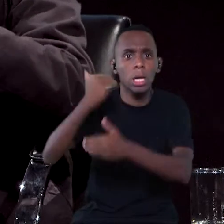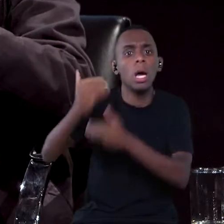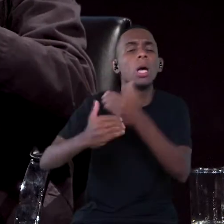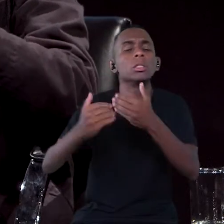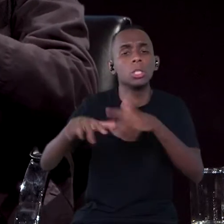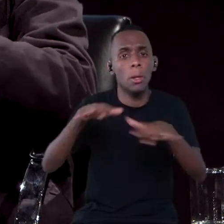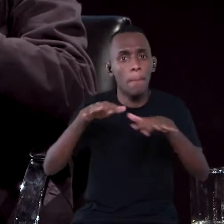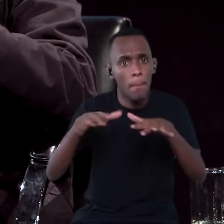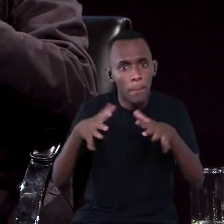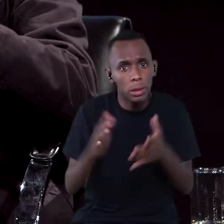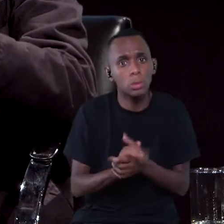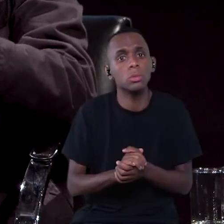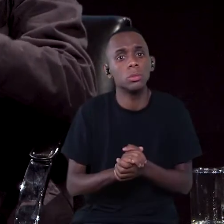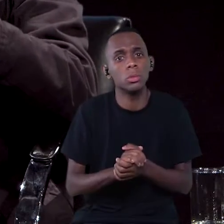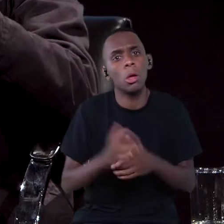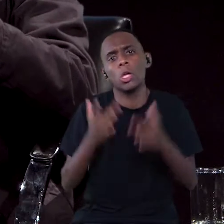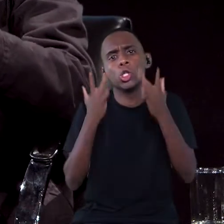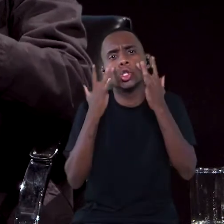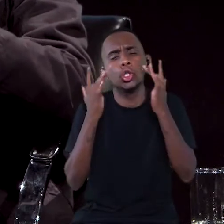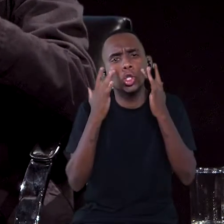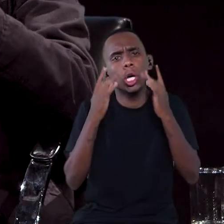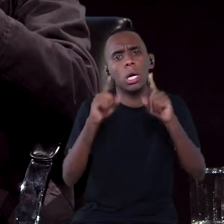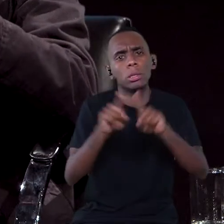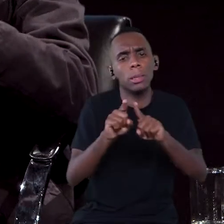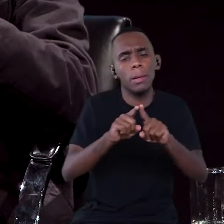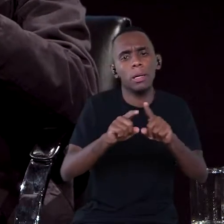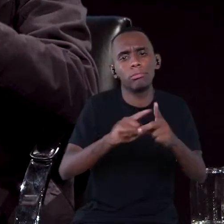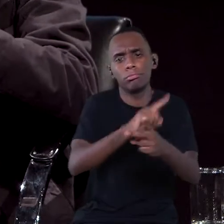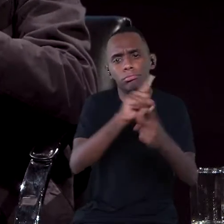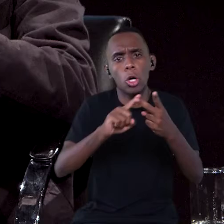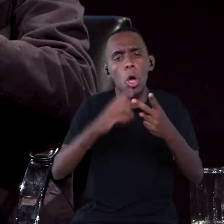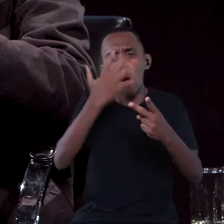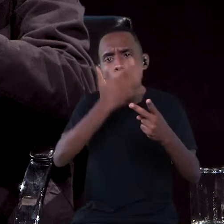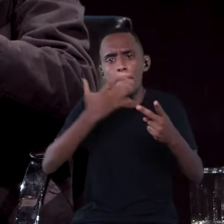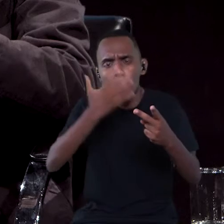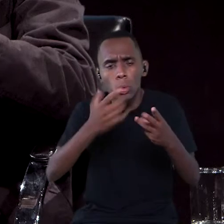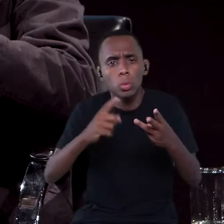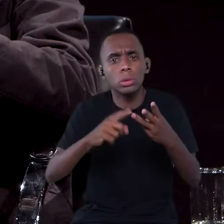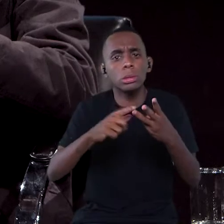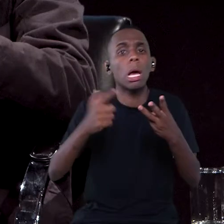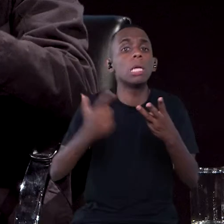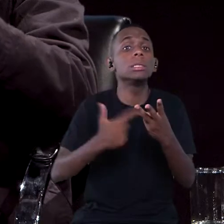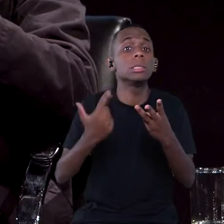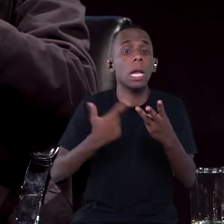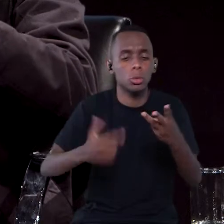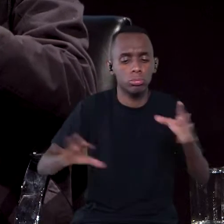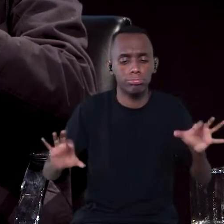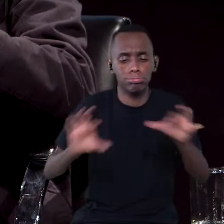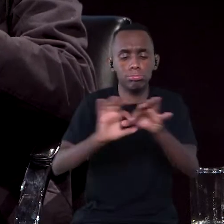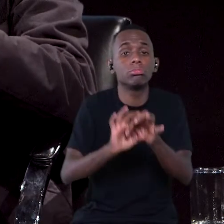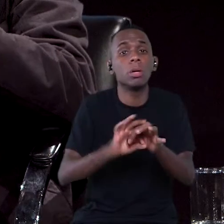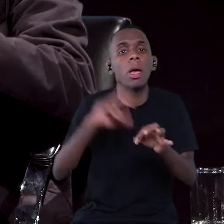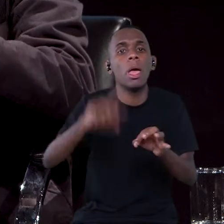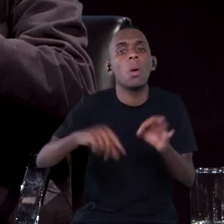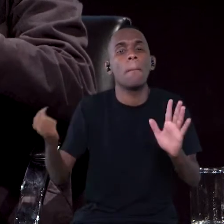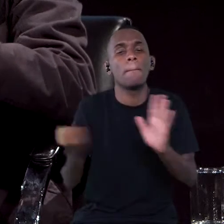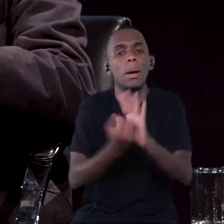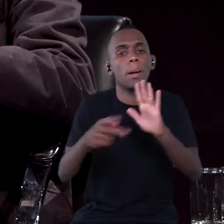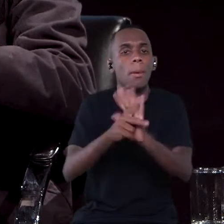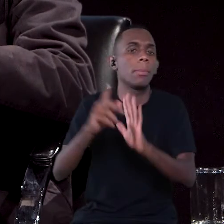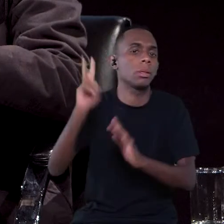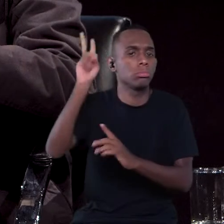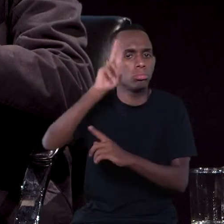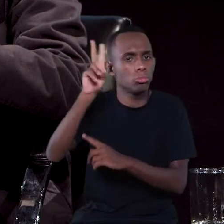movimento armorial vai do teatro, passa pela música, pela literatura. Então, eu vejo como uma condição histórica